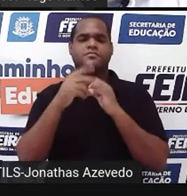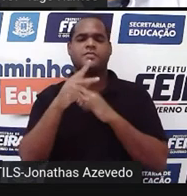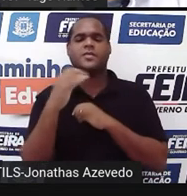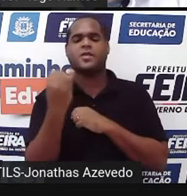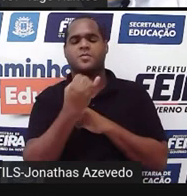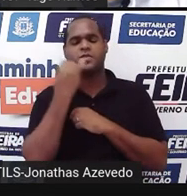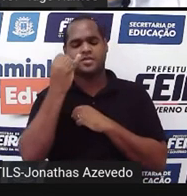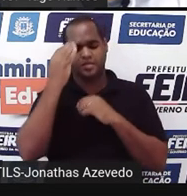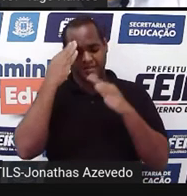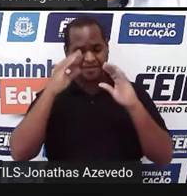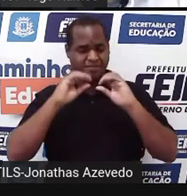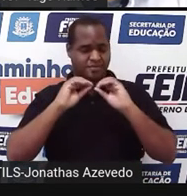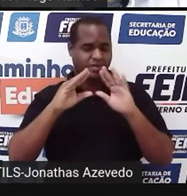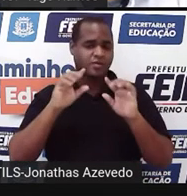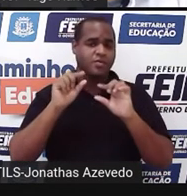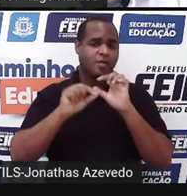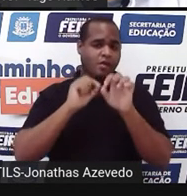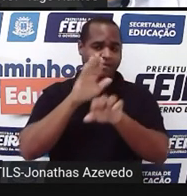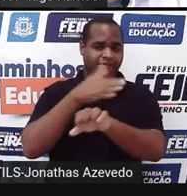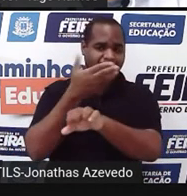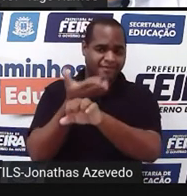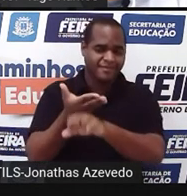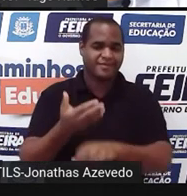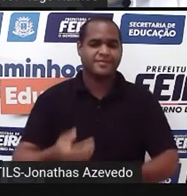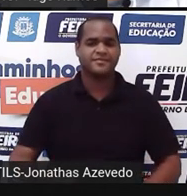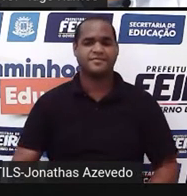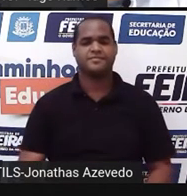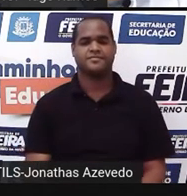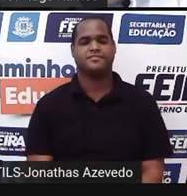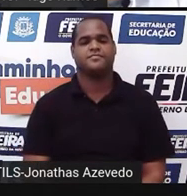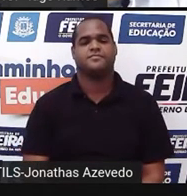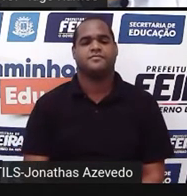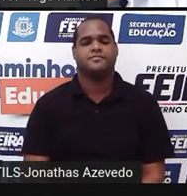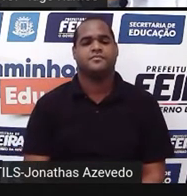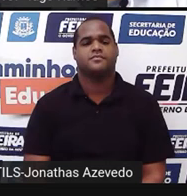quanto é que você entendeu dessa aula até esse momento